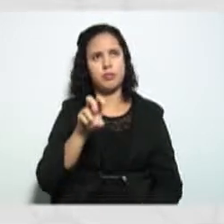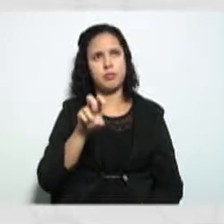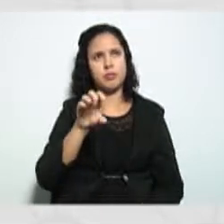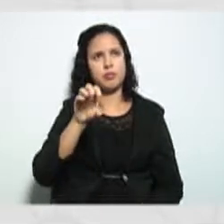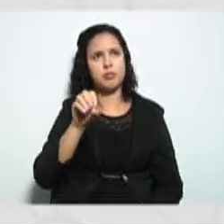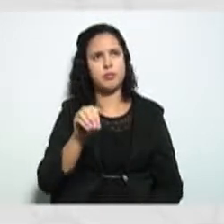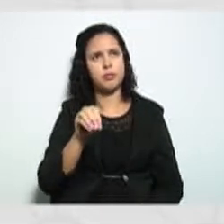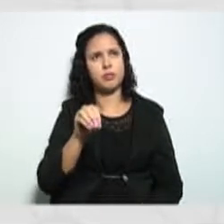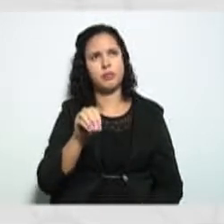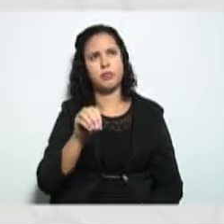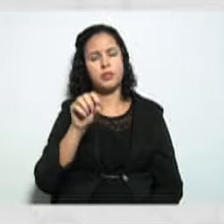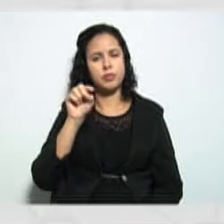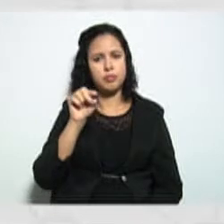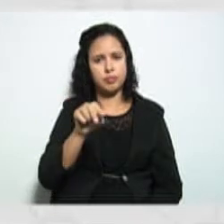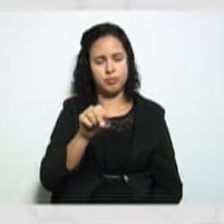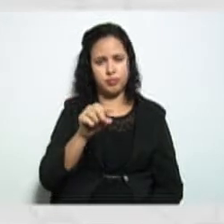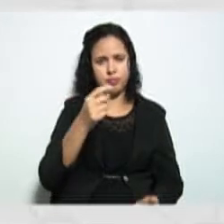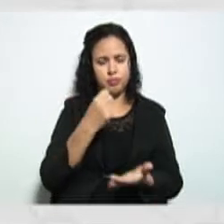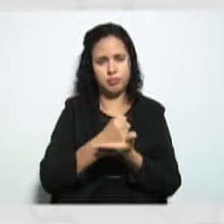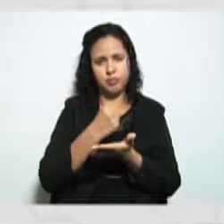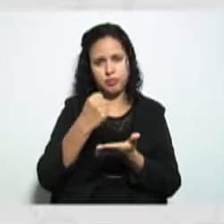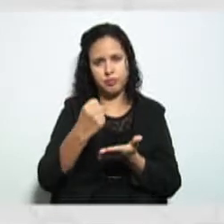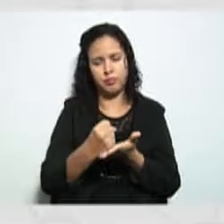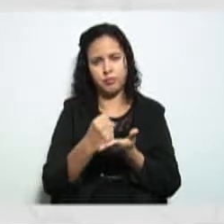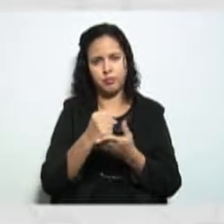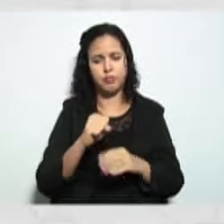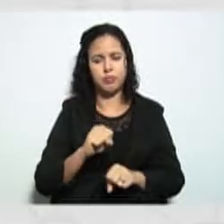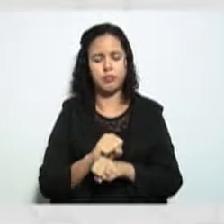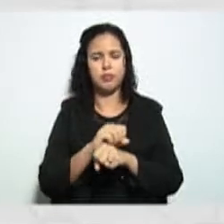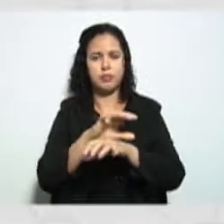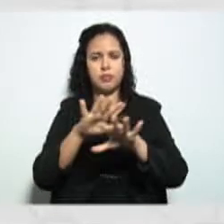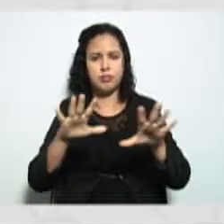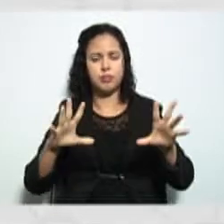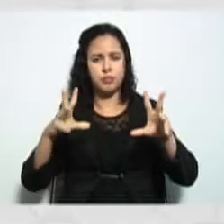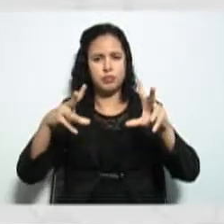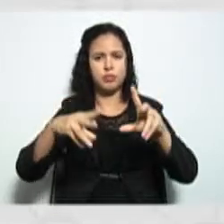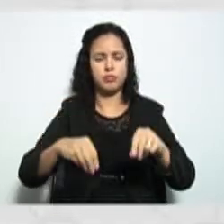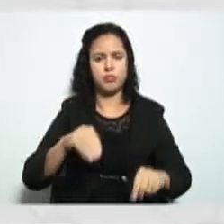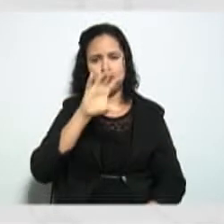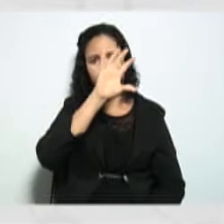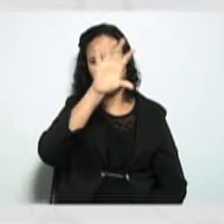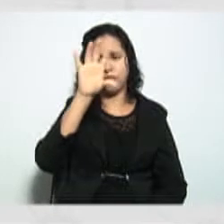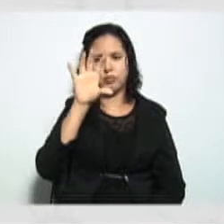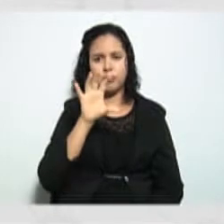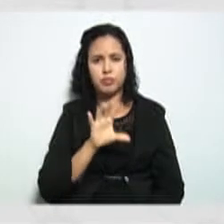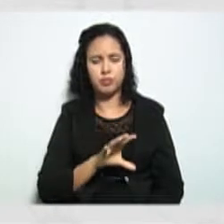50.268 empregados. Esse ramo está espalhado por todas as regiões do país.